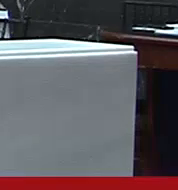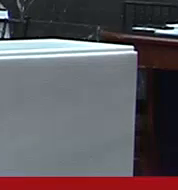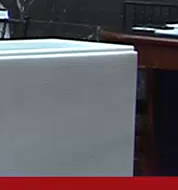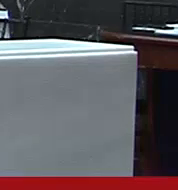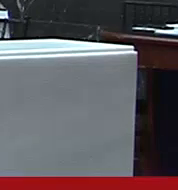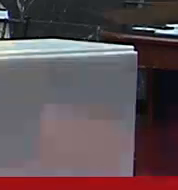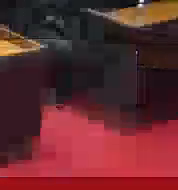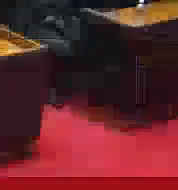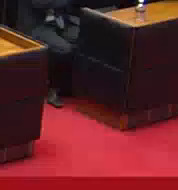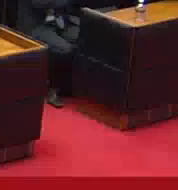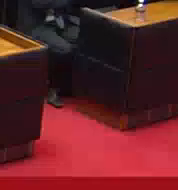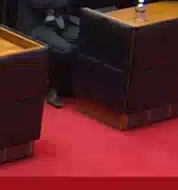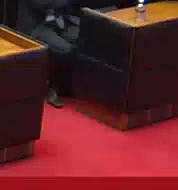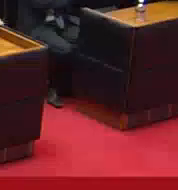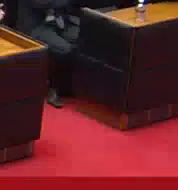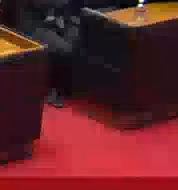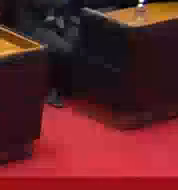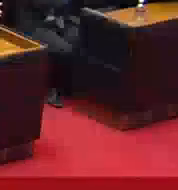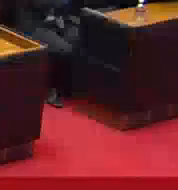Lira.